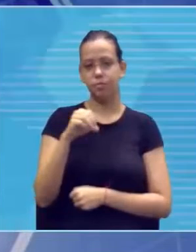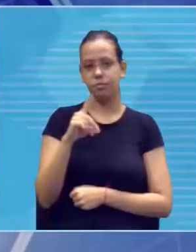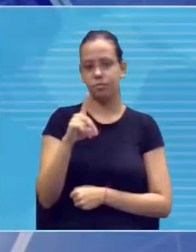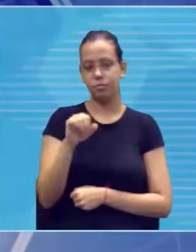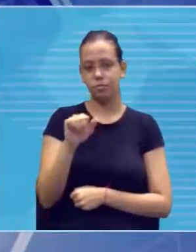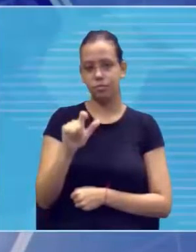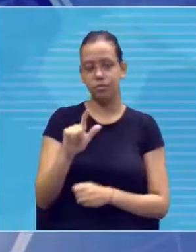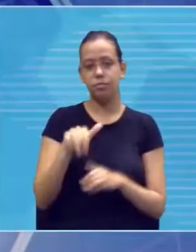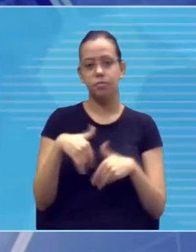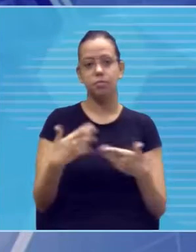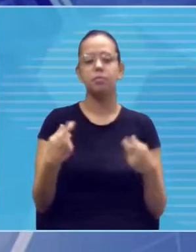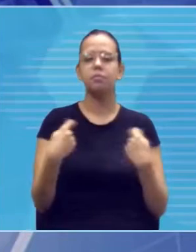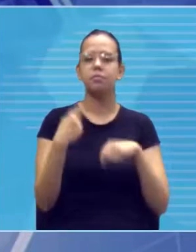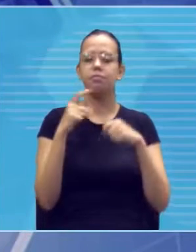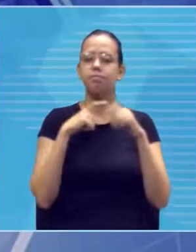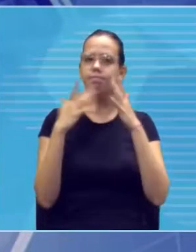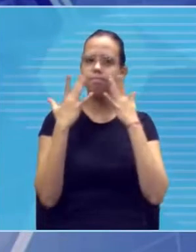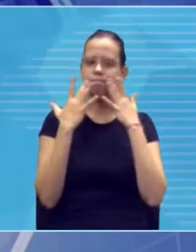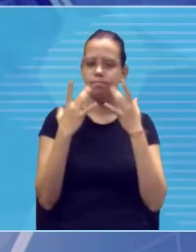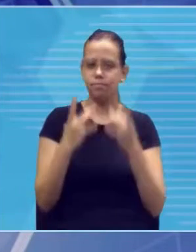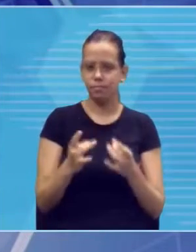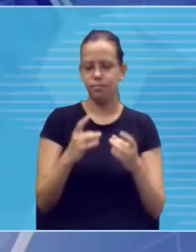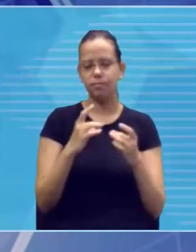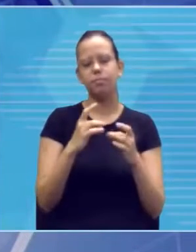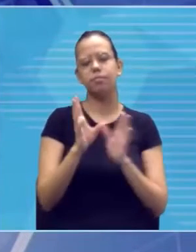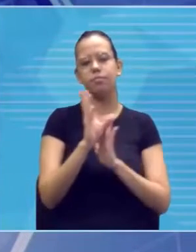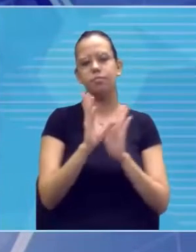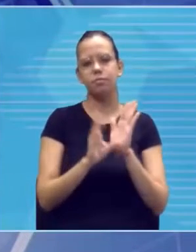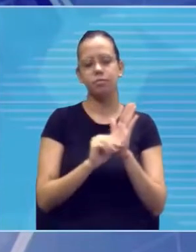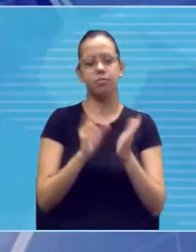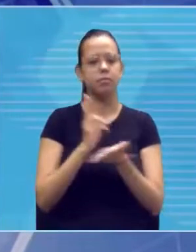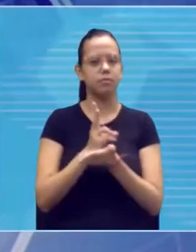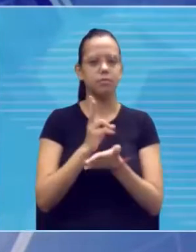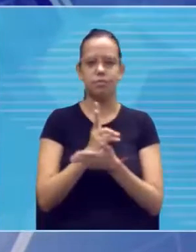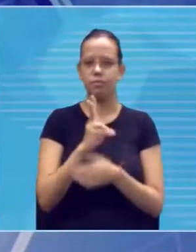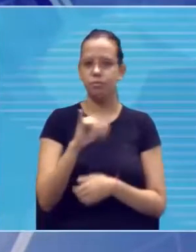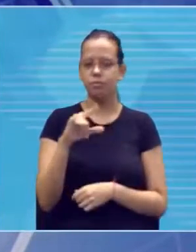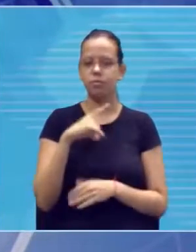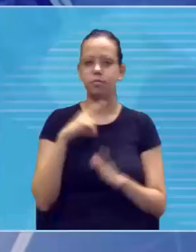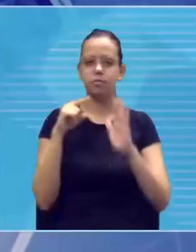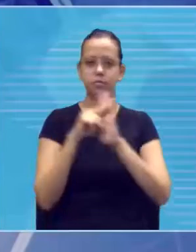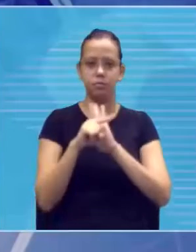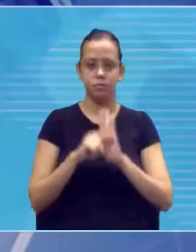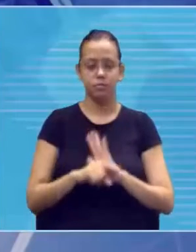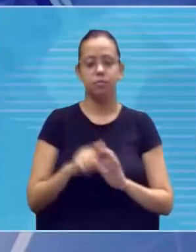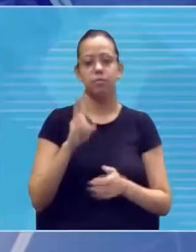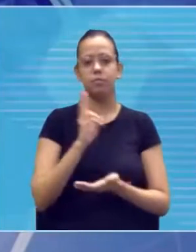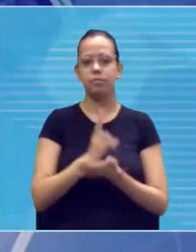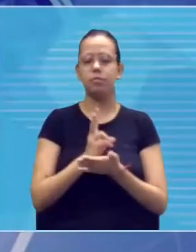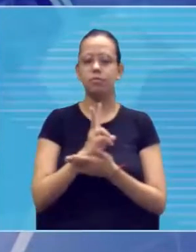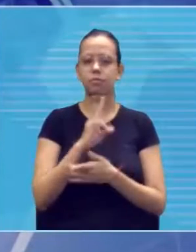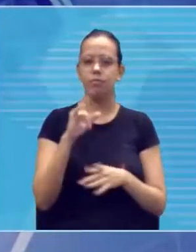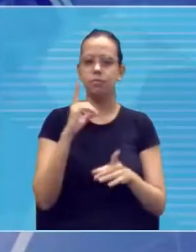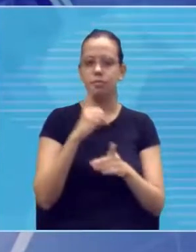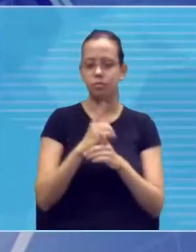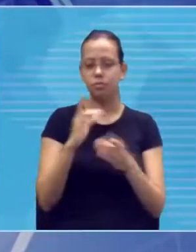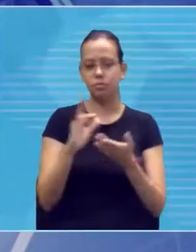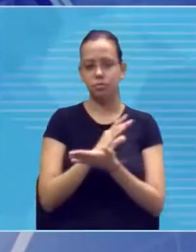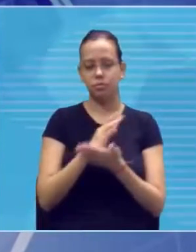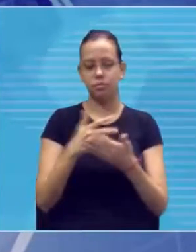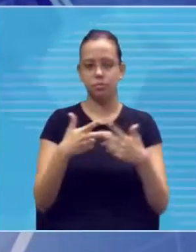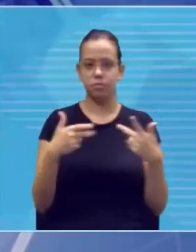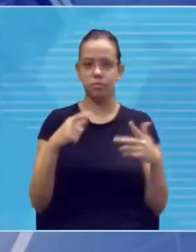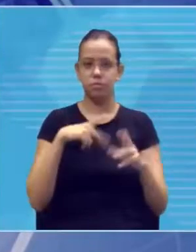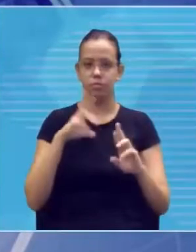tá aí de olho nos verbos modais sempre vai cair questões sempre você vai encontrar alguma coisa se referindo a esses